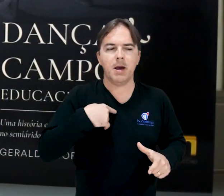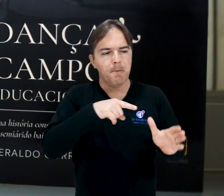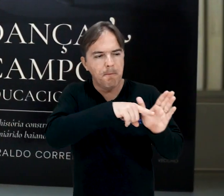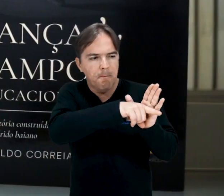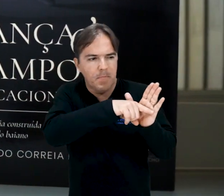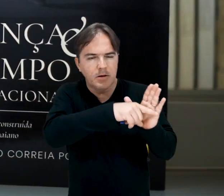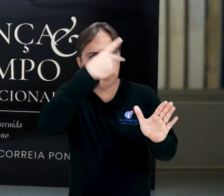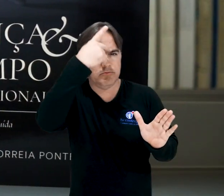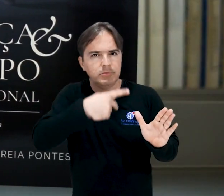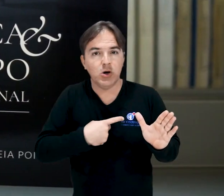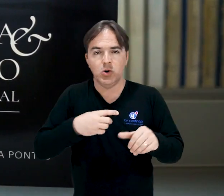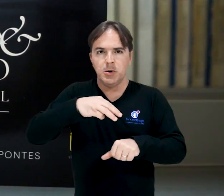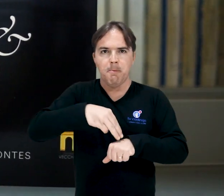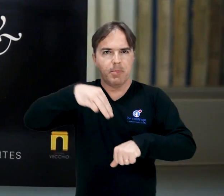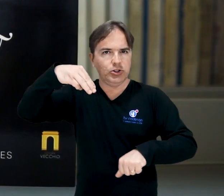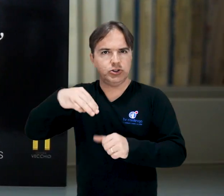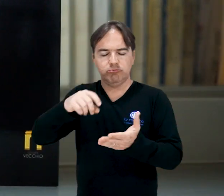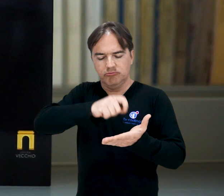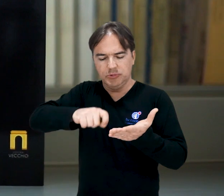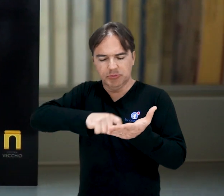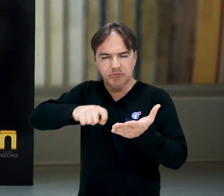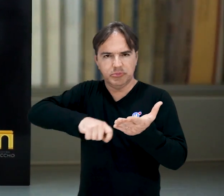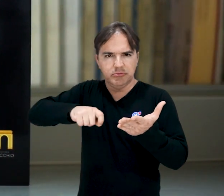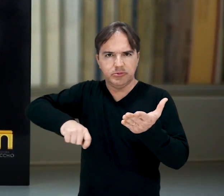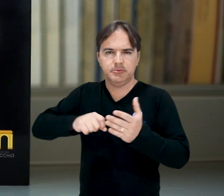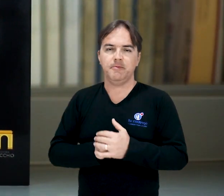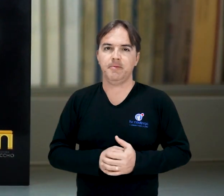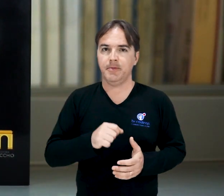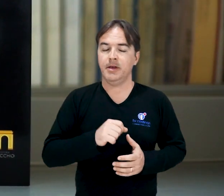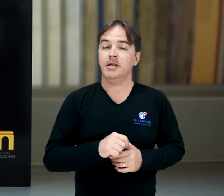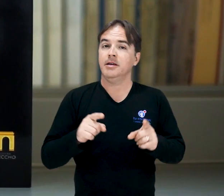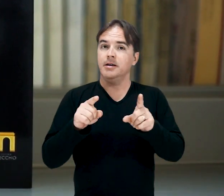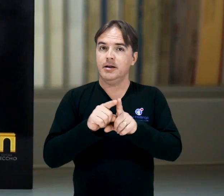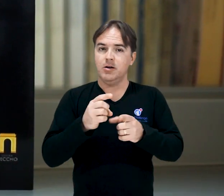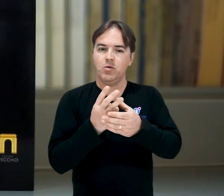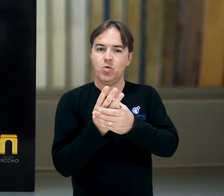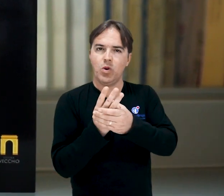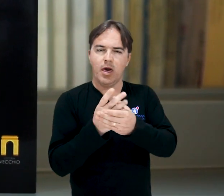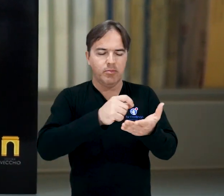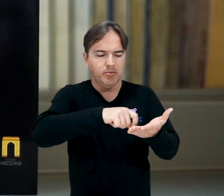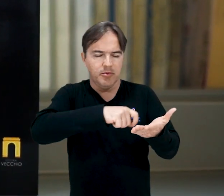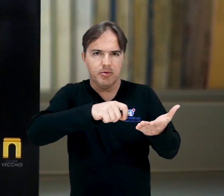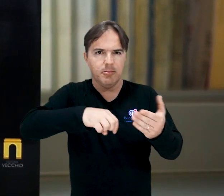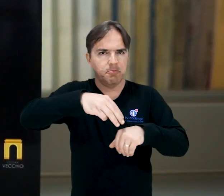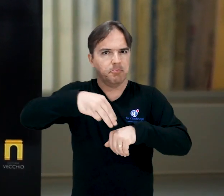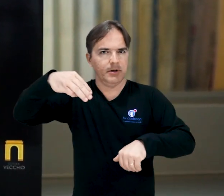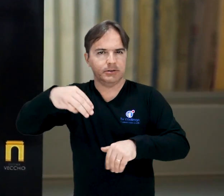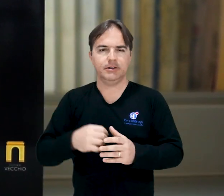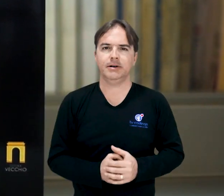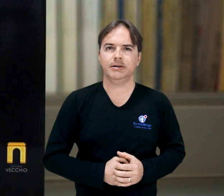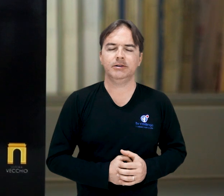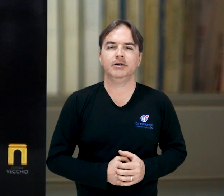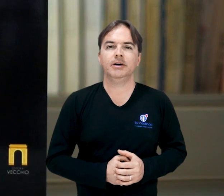o resultado da minha dissertação de mestrado do programa PPGESA da UNEB Campus 3 em Juazeiro